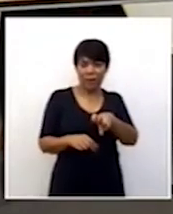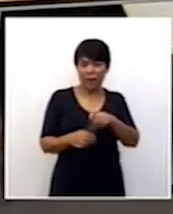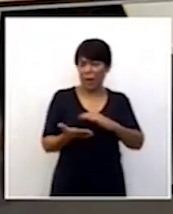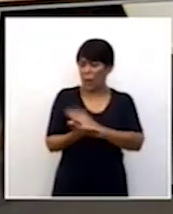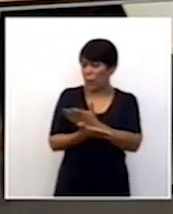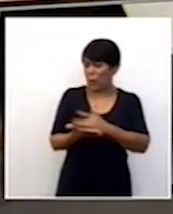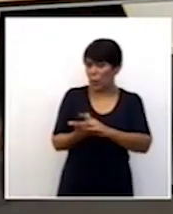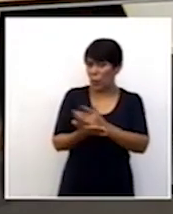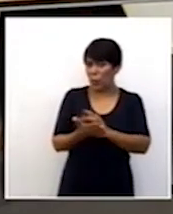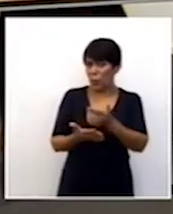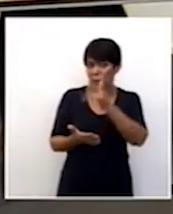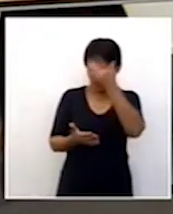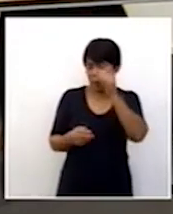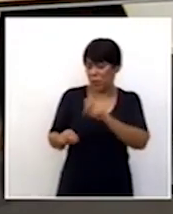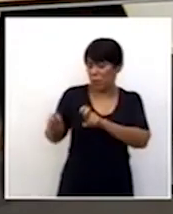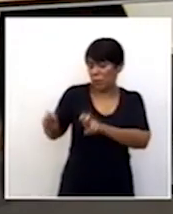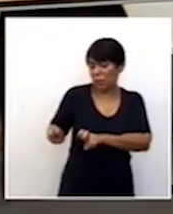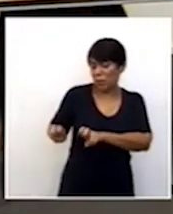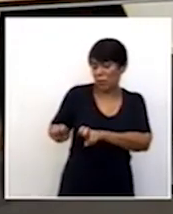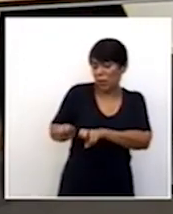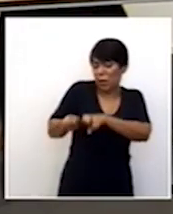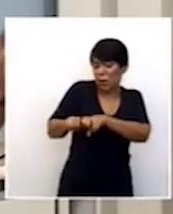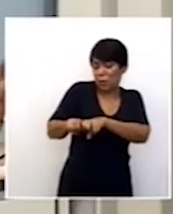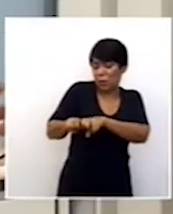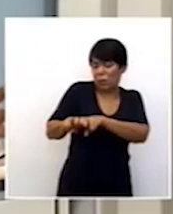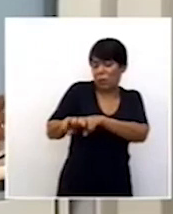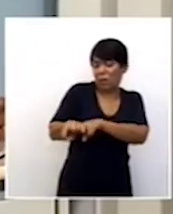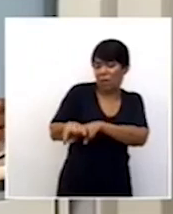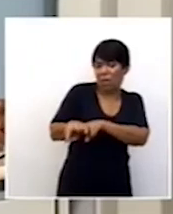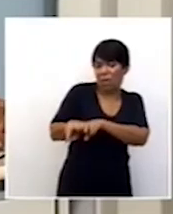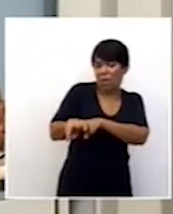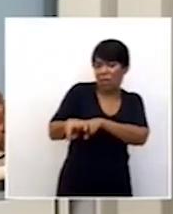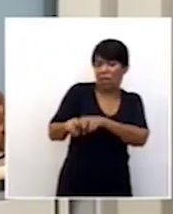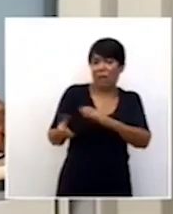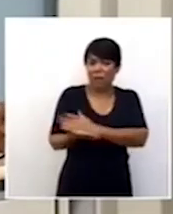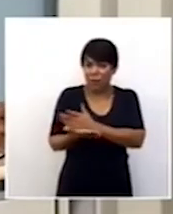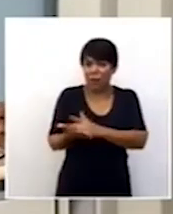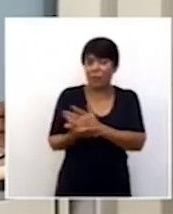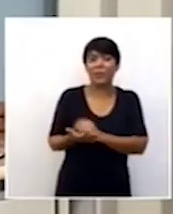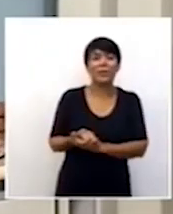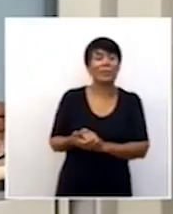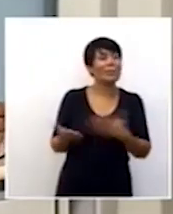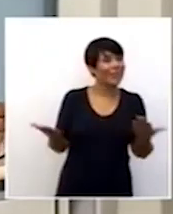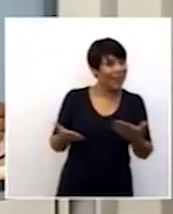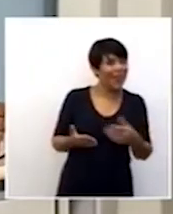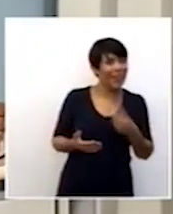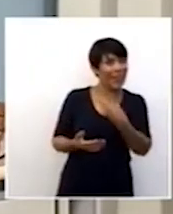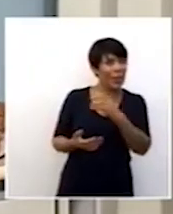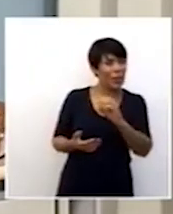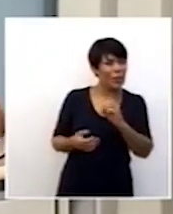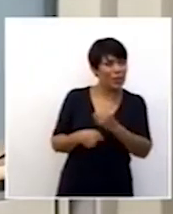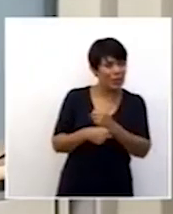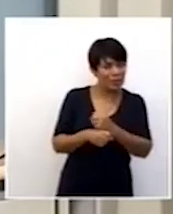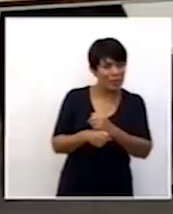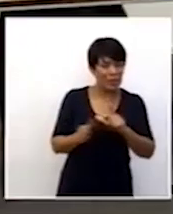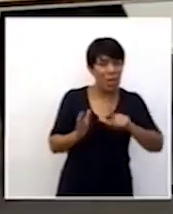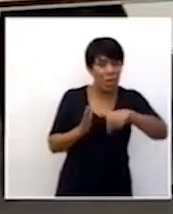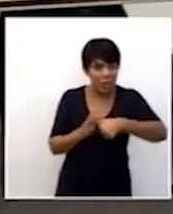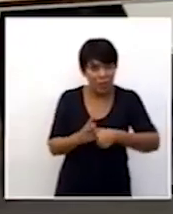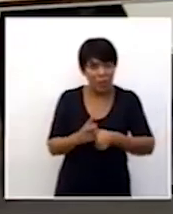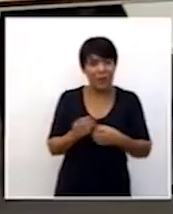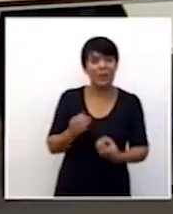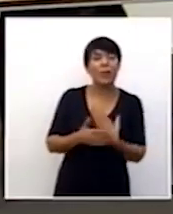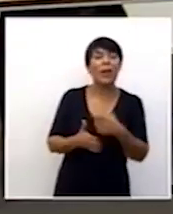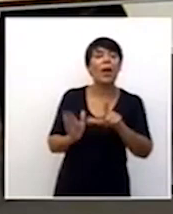pessoal usava antigamente, 200 anos, quase 200 anos depois, foi criada a lei antifumo. Perfeito. A lei antifumo. Demorou muito, hein?